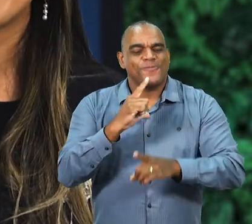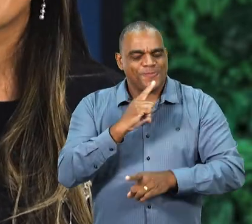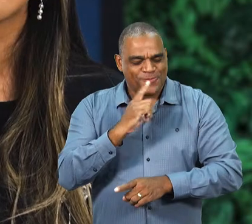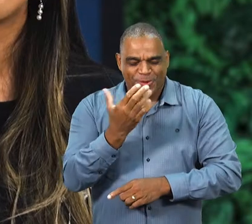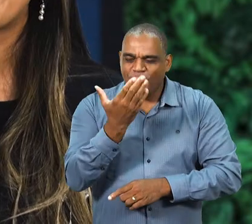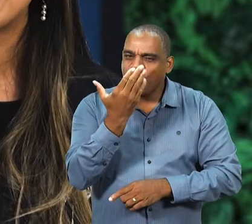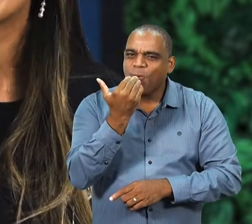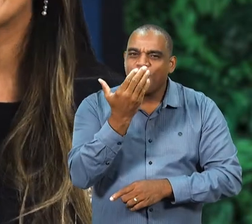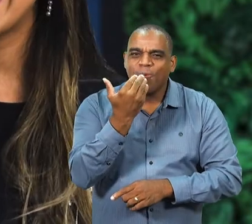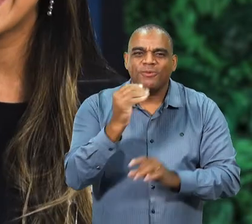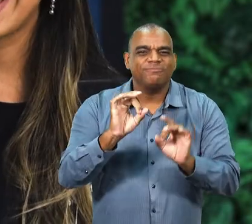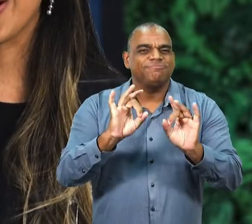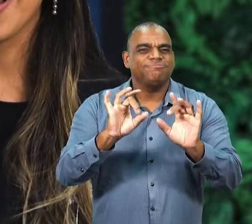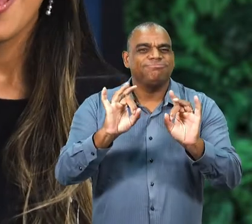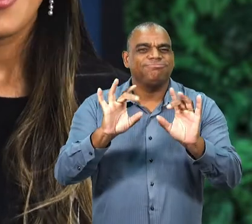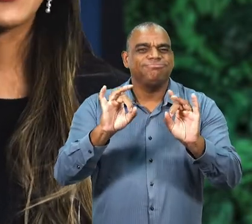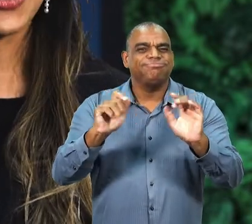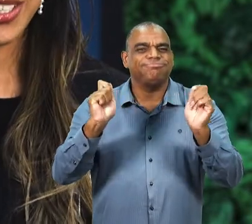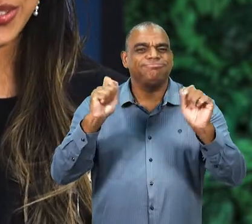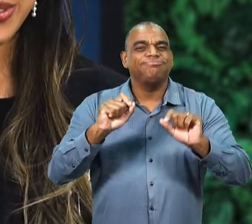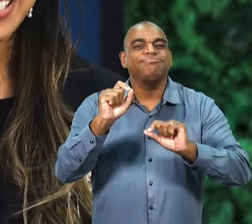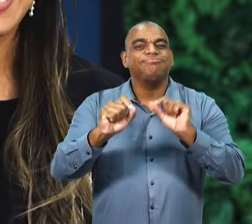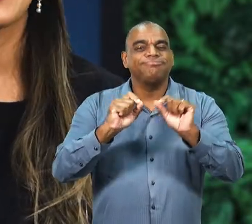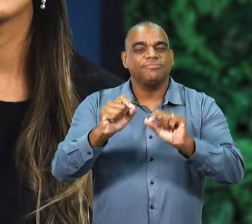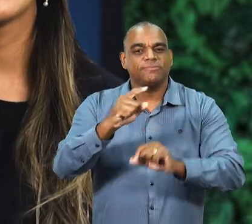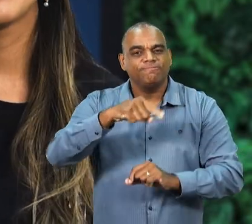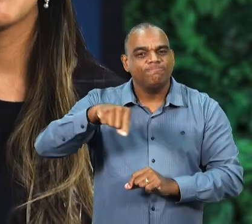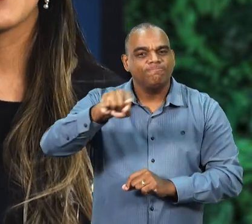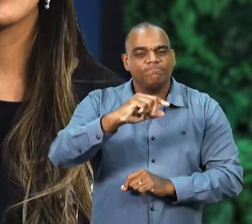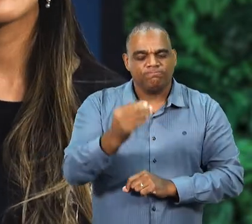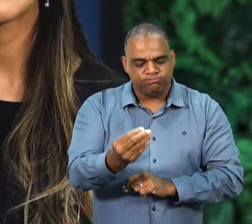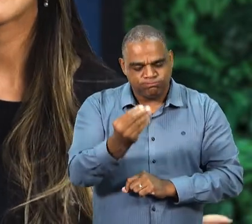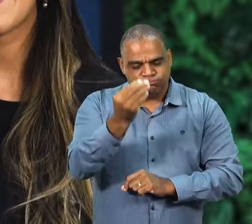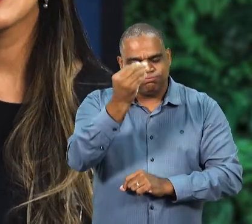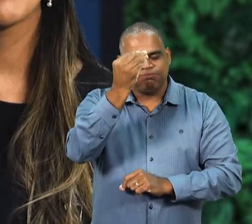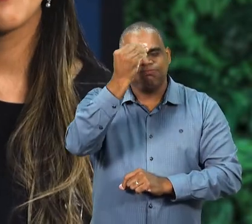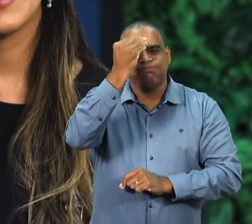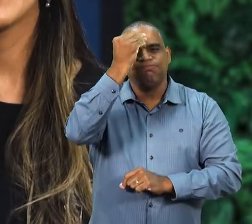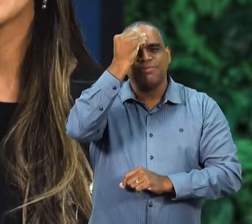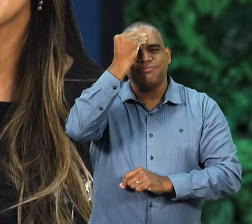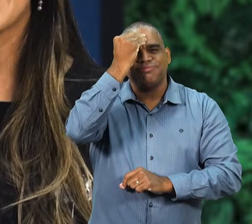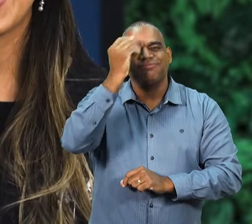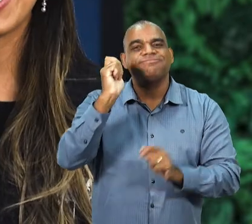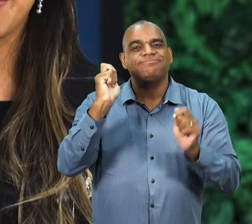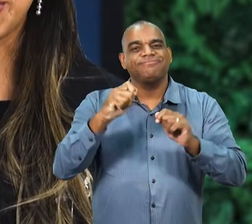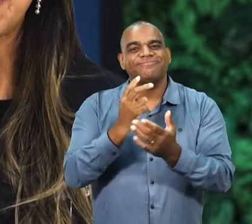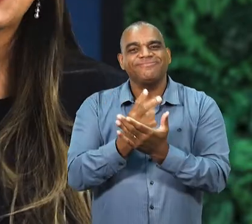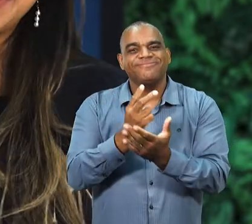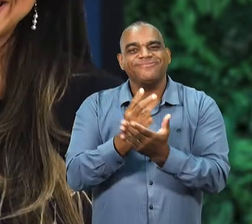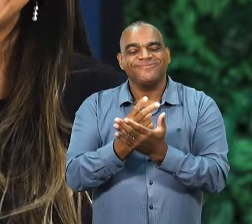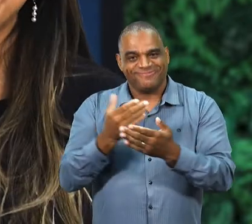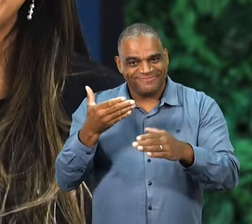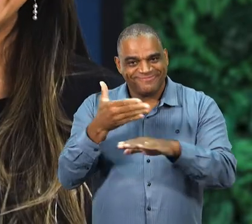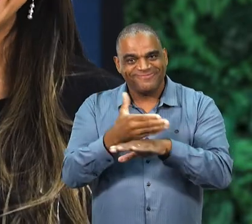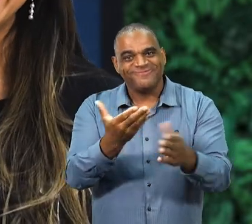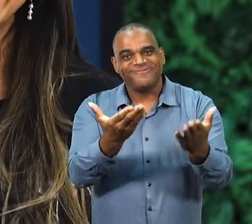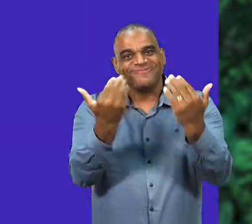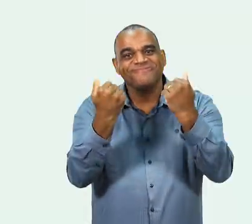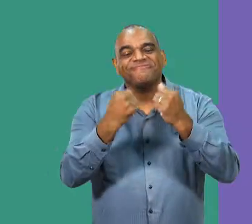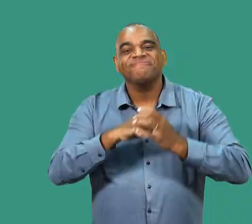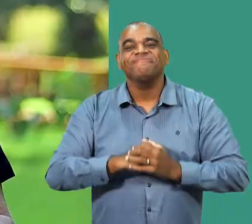a comida é uma parte essencial, ajudando vocês a guardar na memória cada momento através do sabor.